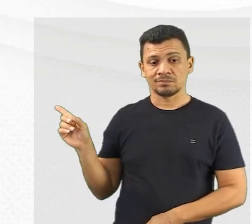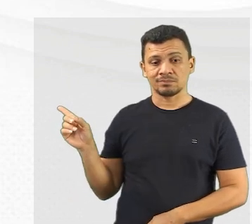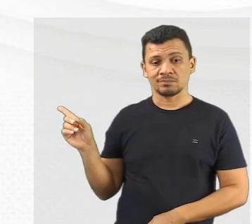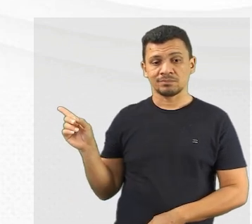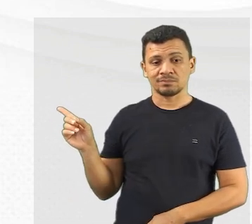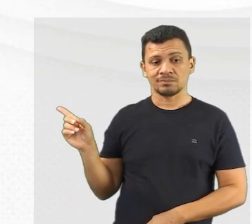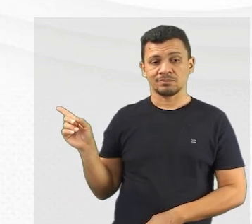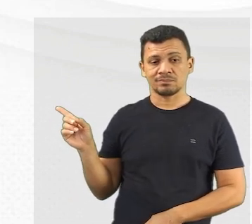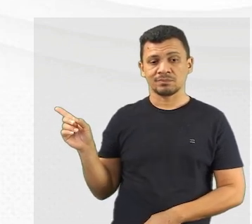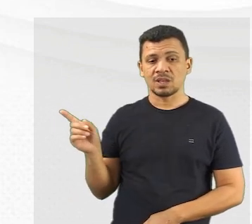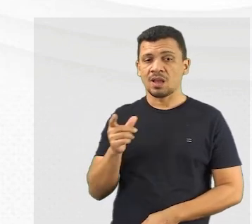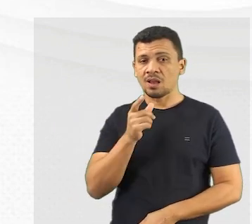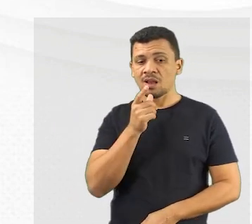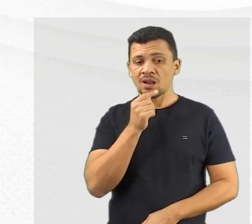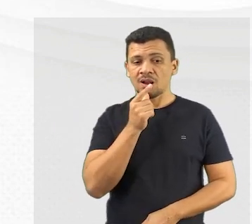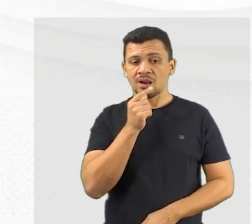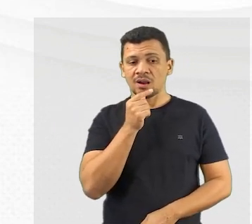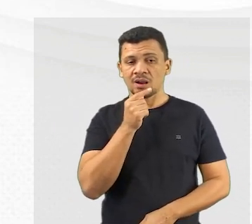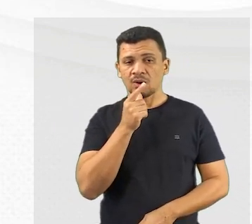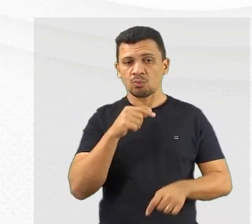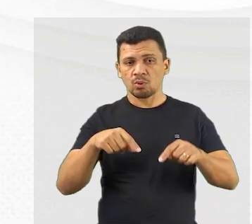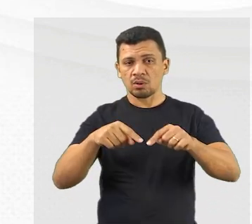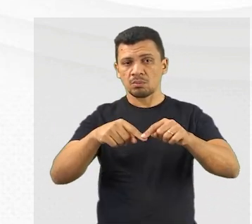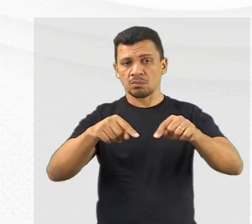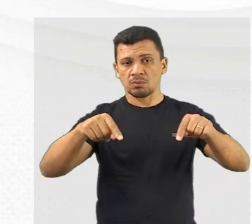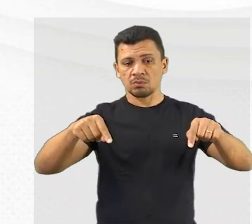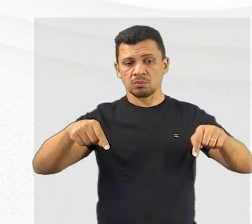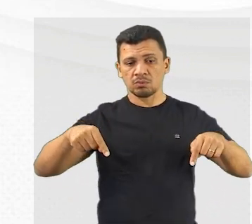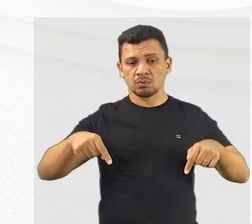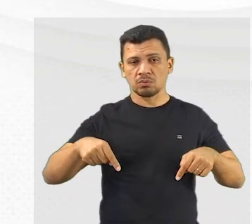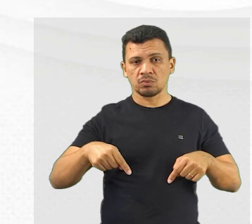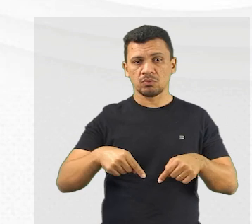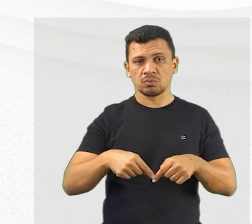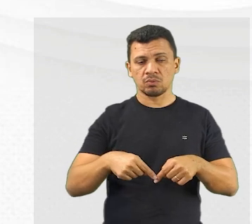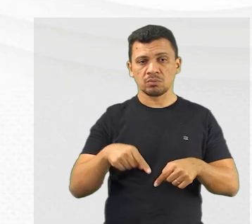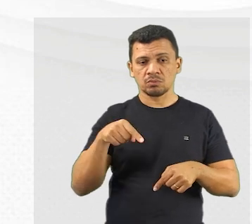está aqui. Aqui tem a parte da água.